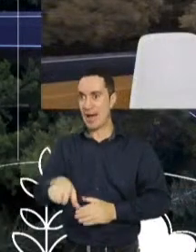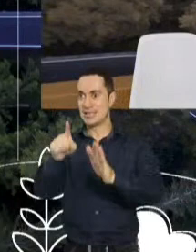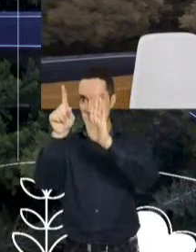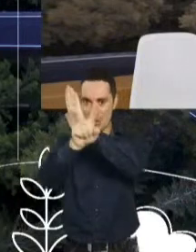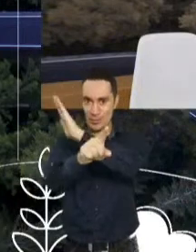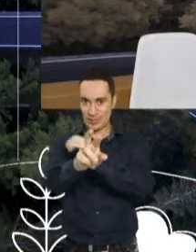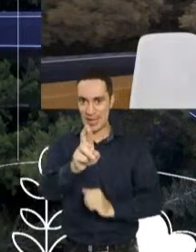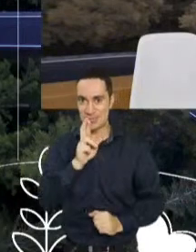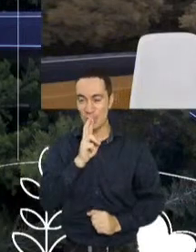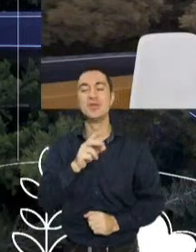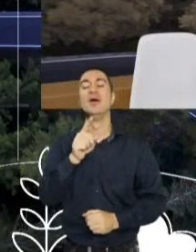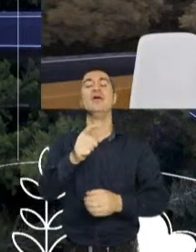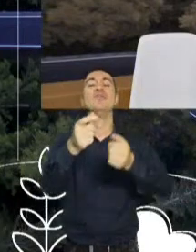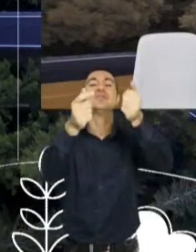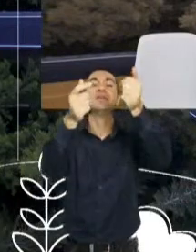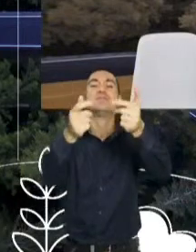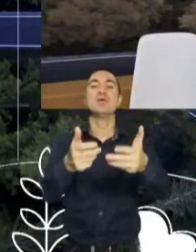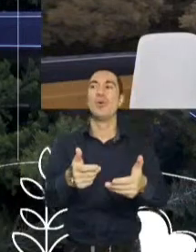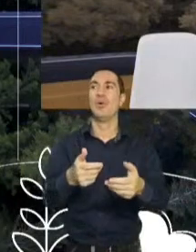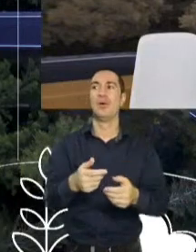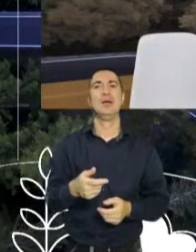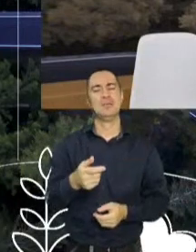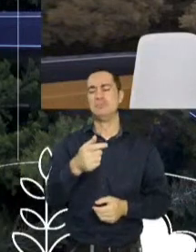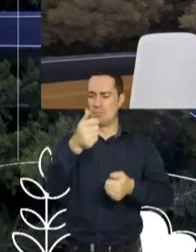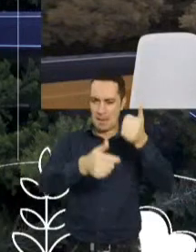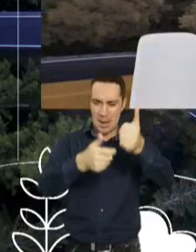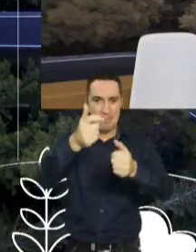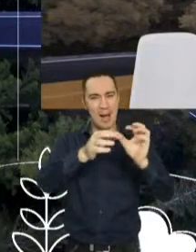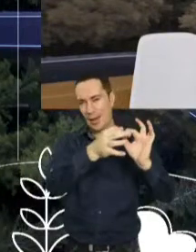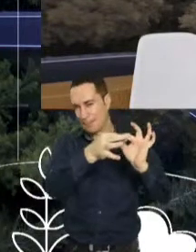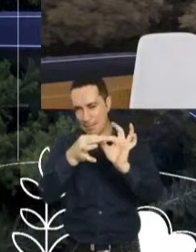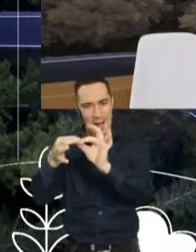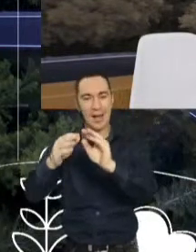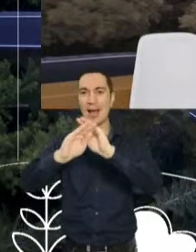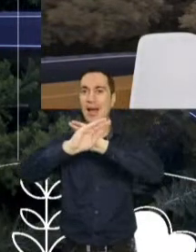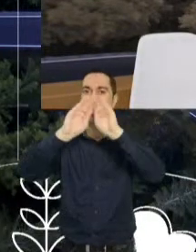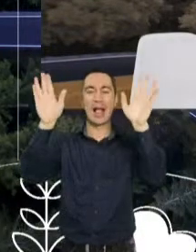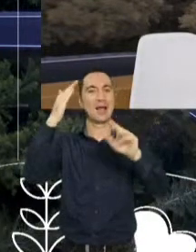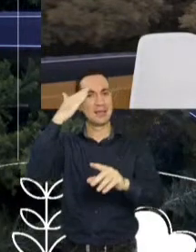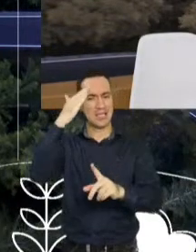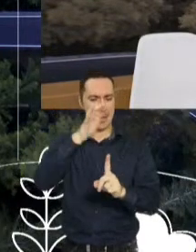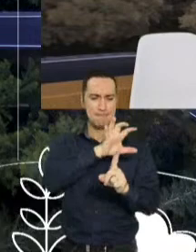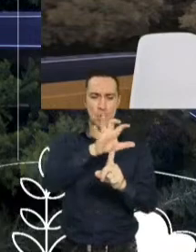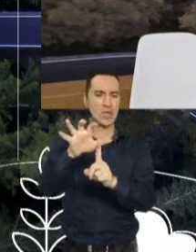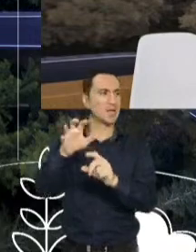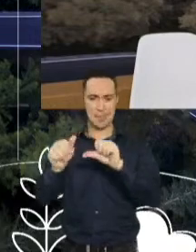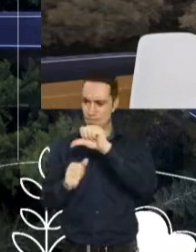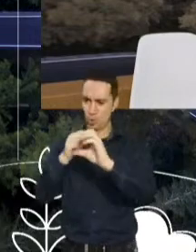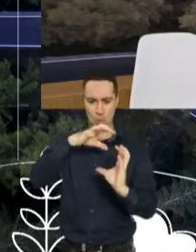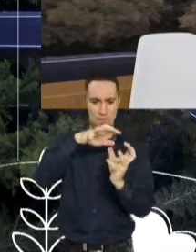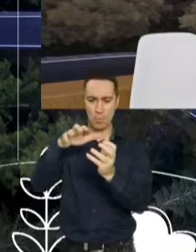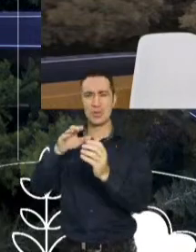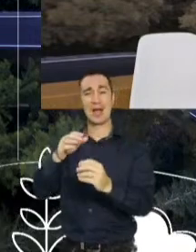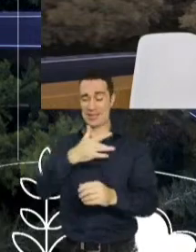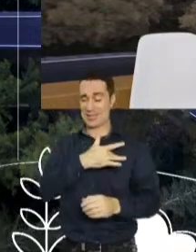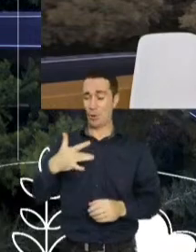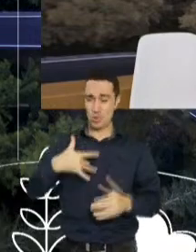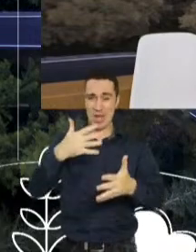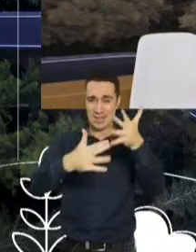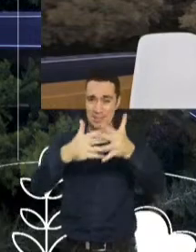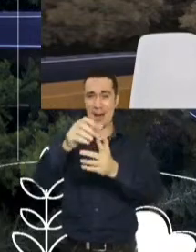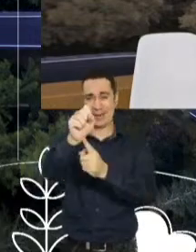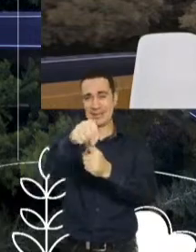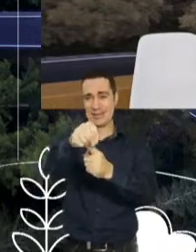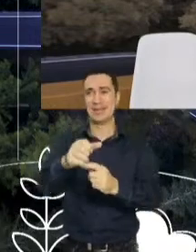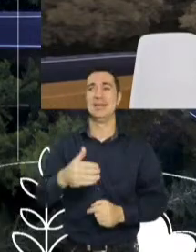senhor. Você acabou de ouvir uma fala bastante eloquente para nos situar nessa questão do impacto das mudanças climáticas e saúde.